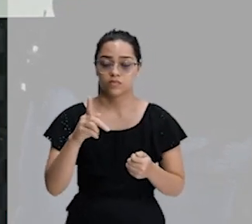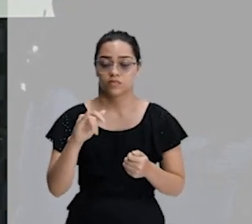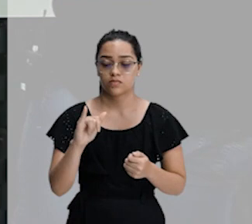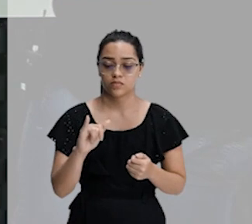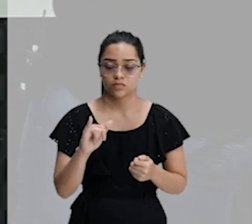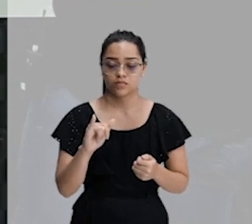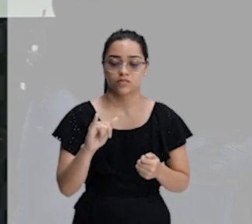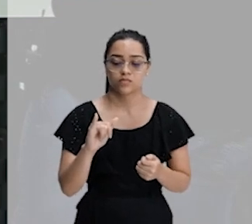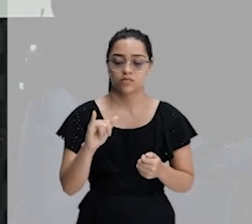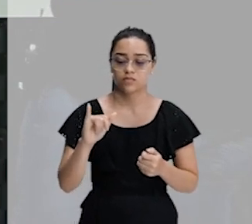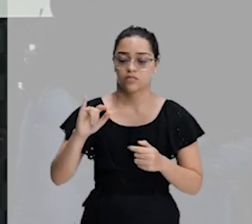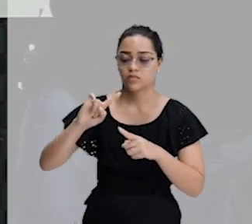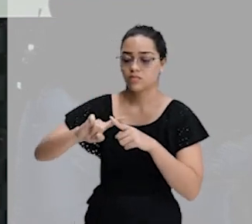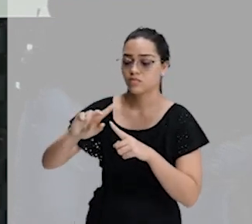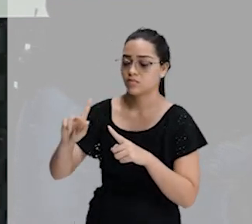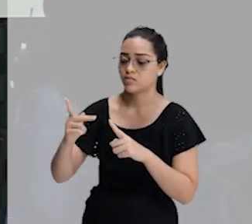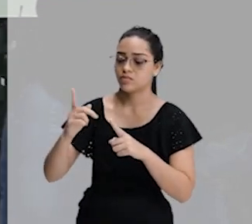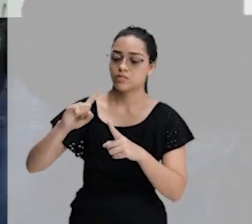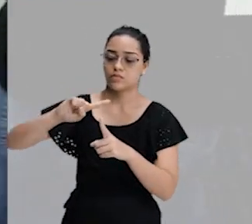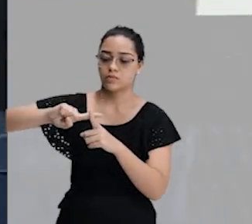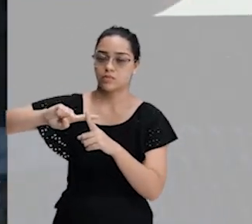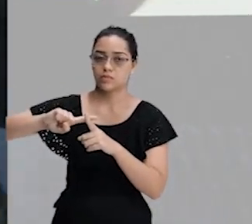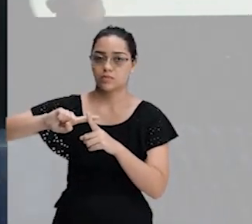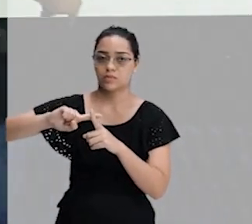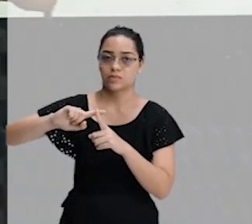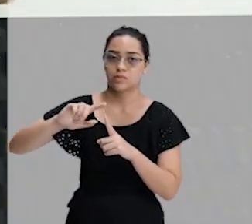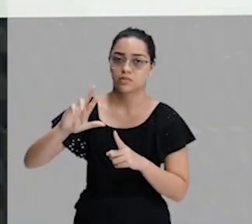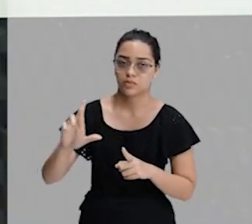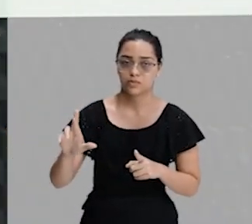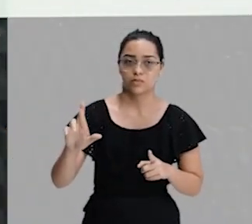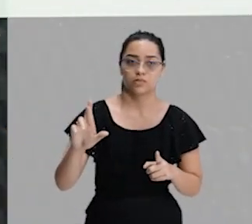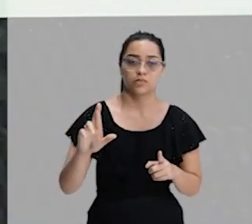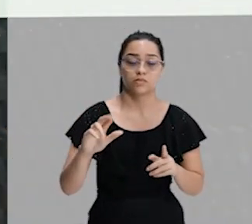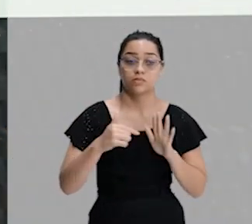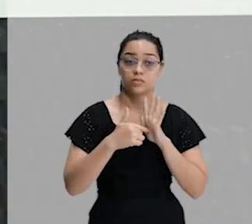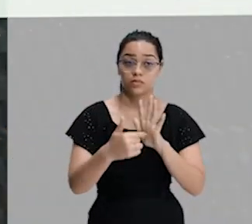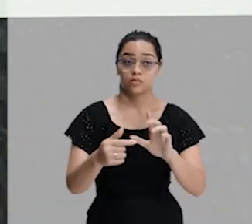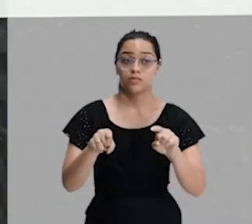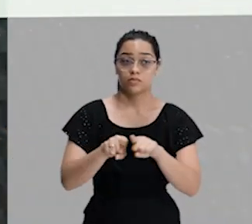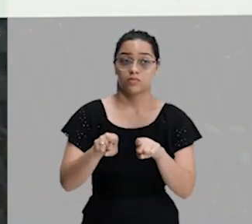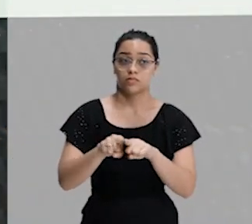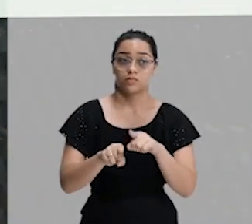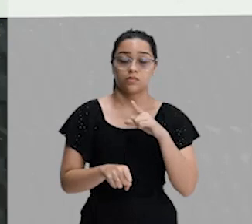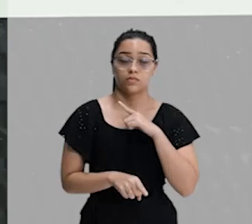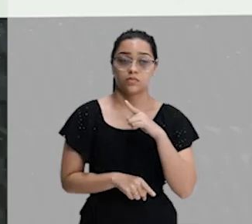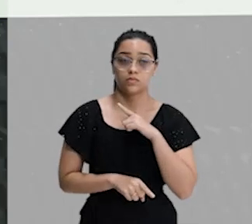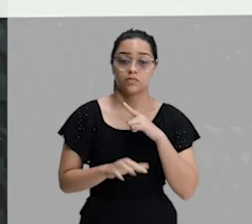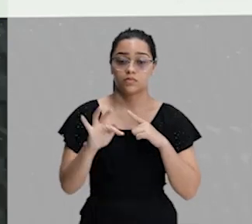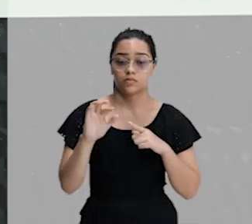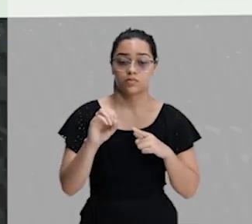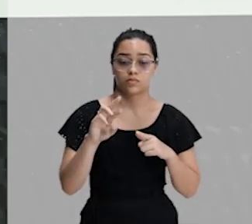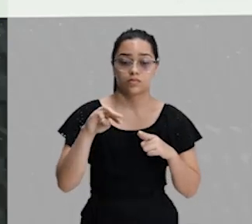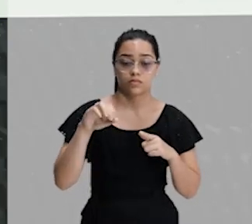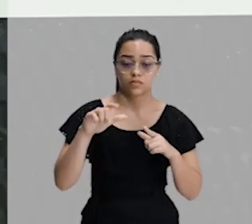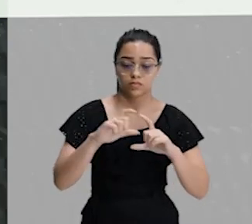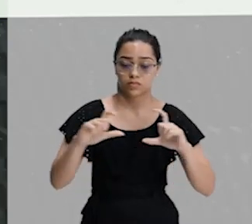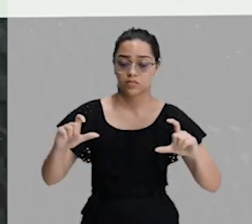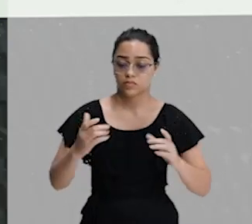2πr H mais R. Tá? Mostramos também essa fórmula na aula